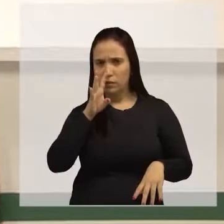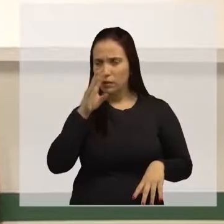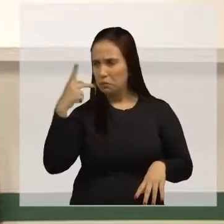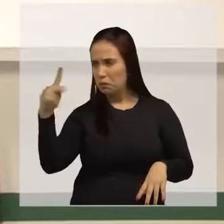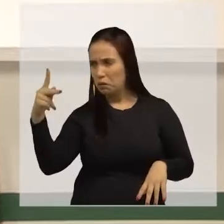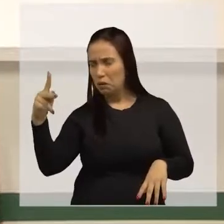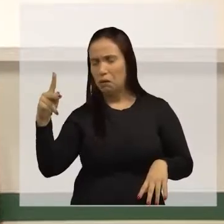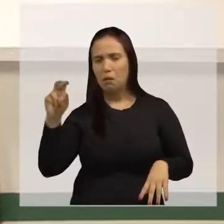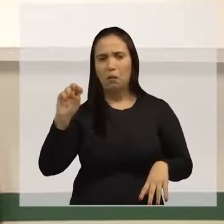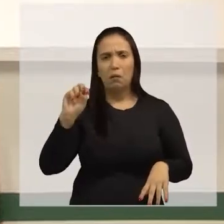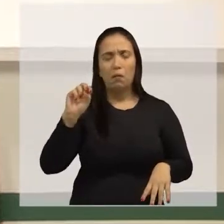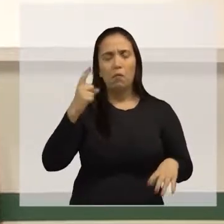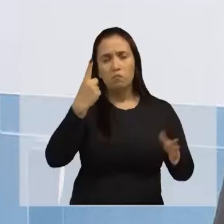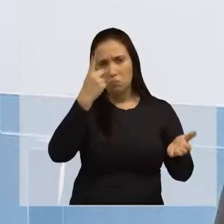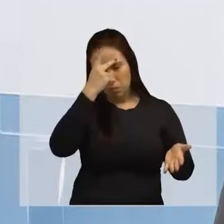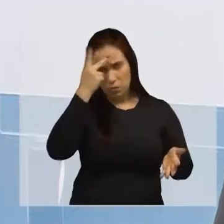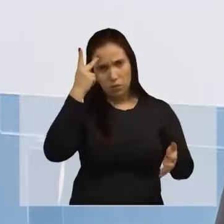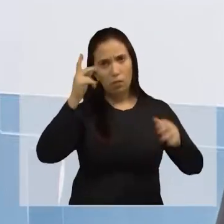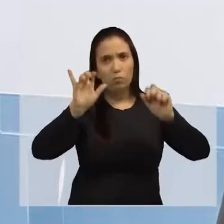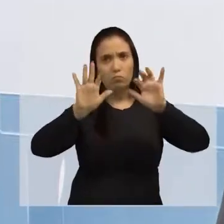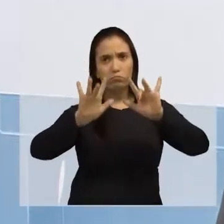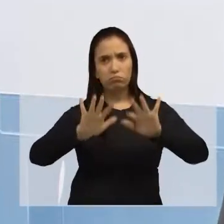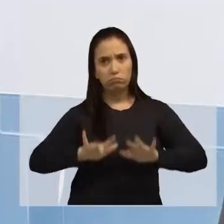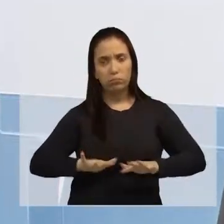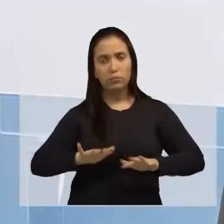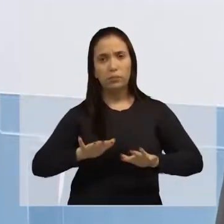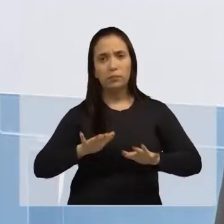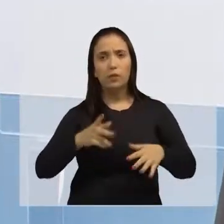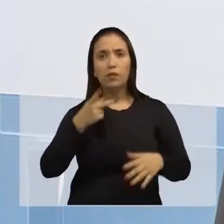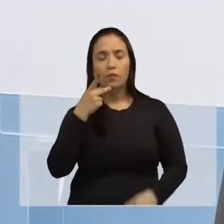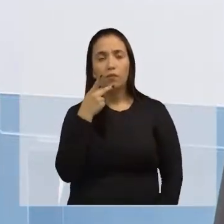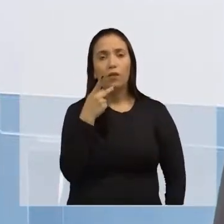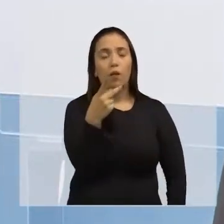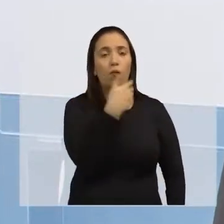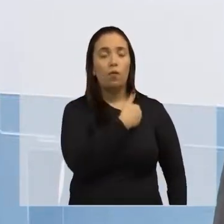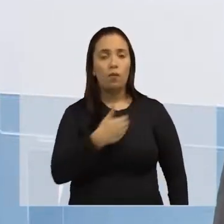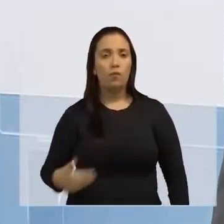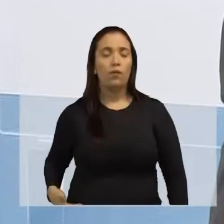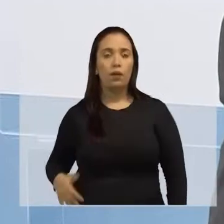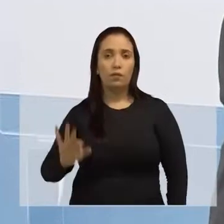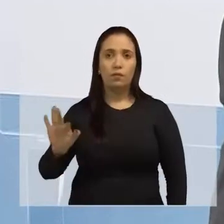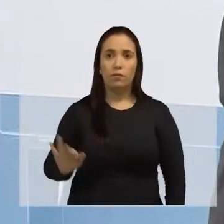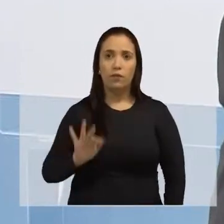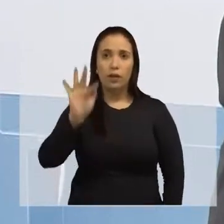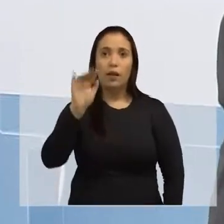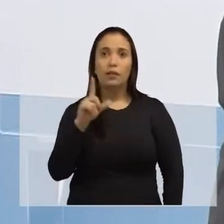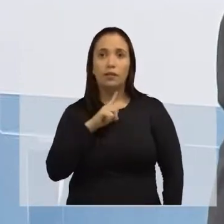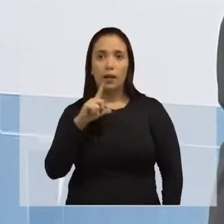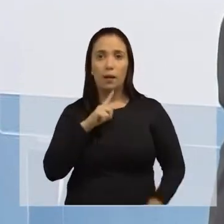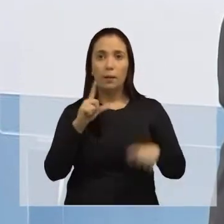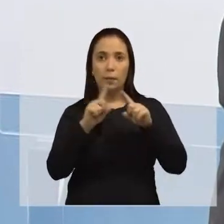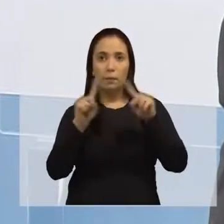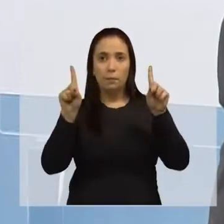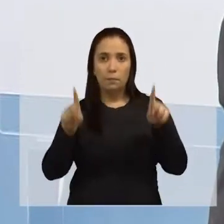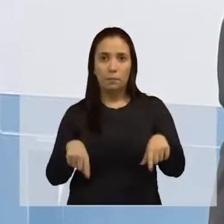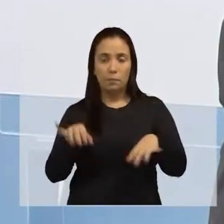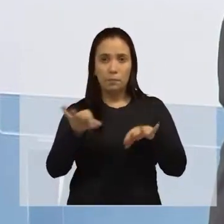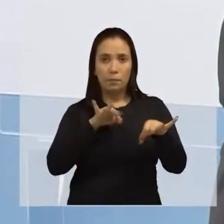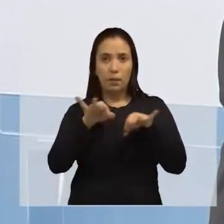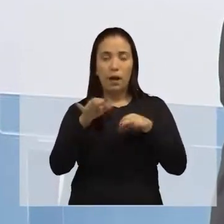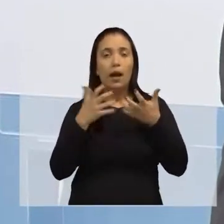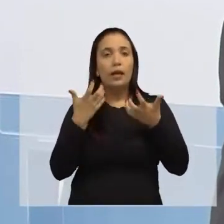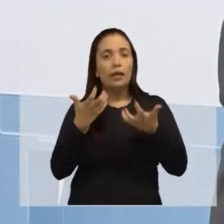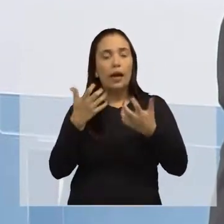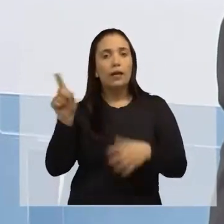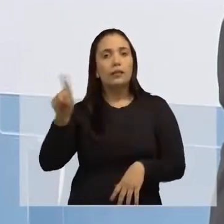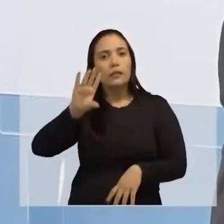a declaração de uma pessoa que eu acho que é muito bem informada, dizendo que o governo federal tem um plano para desconstruir o Ciro e parte para